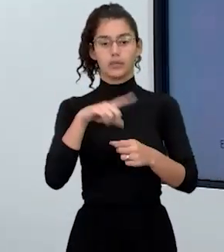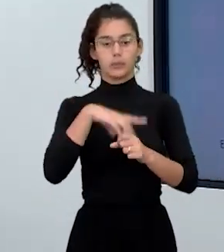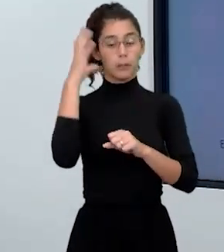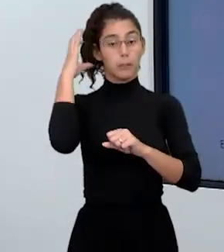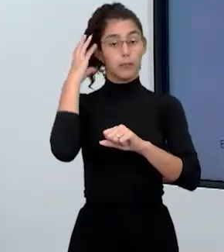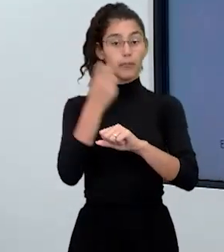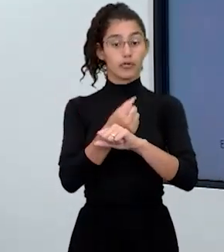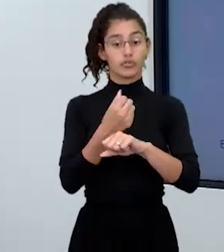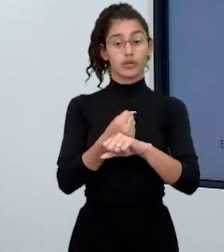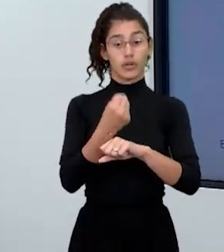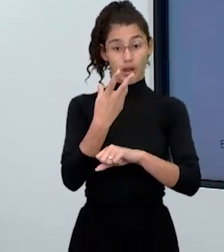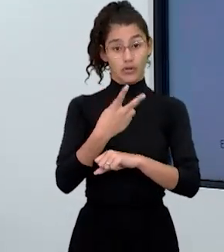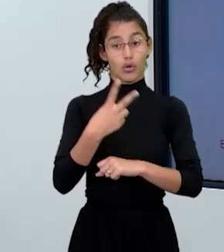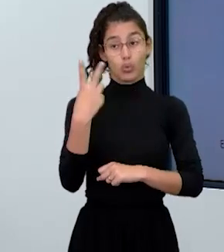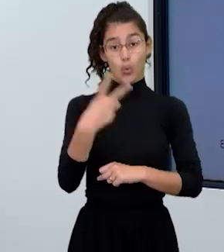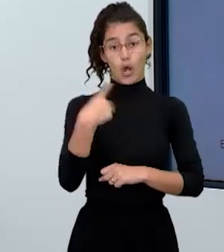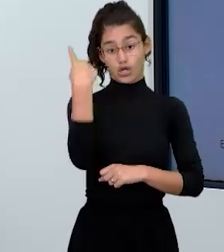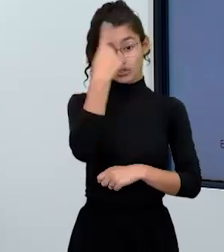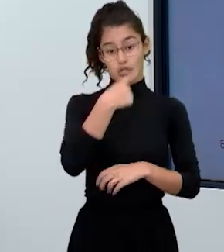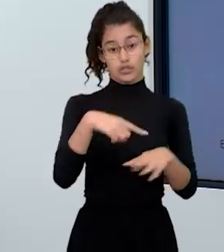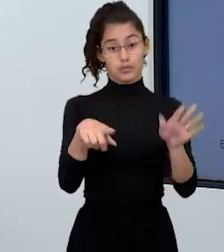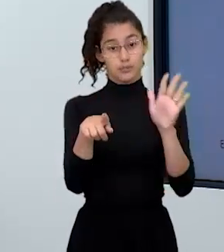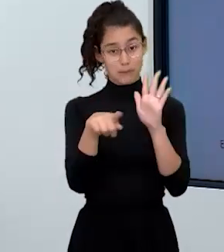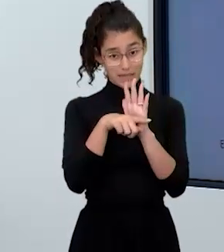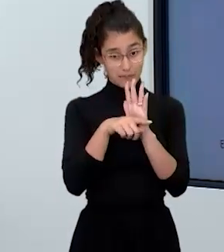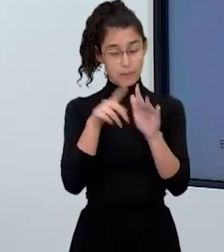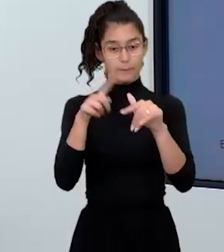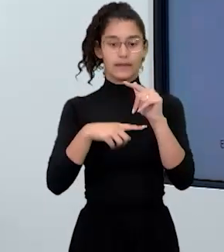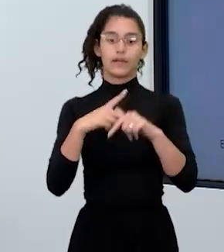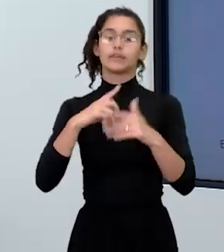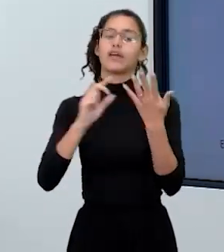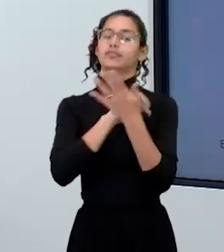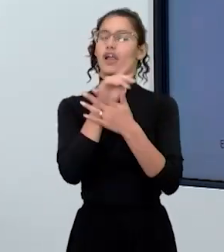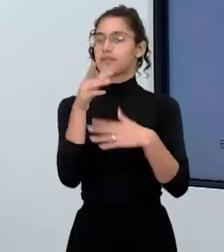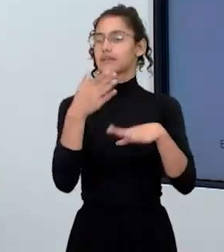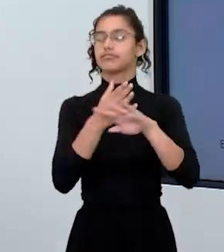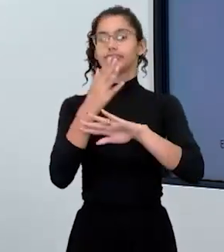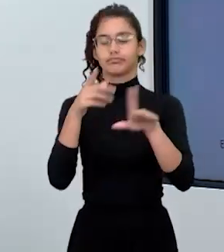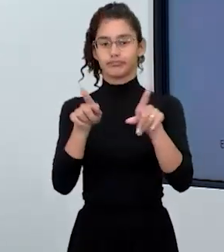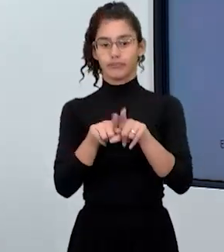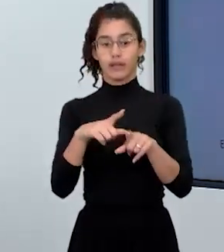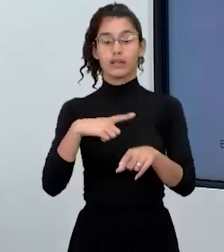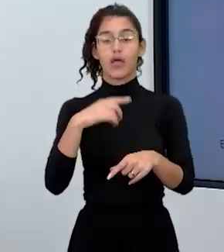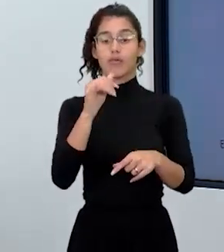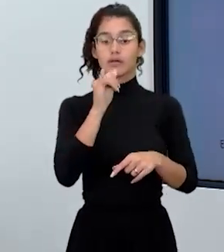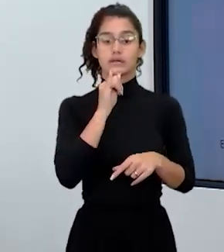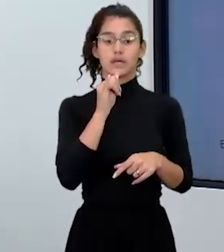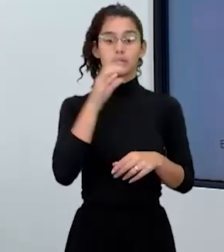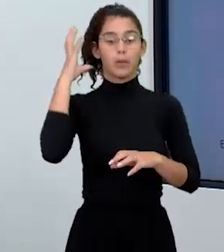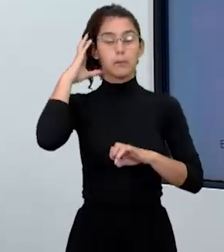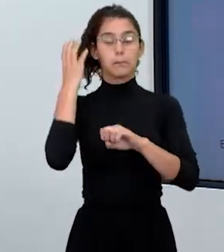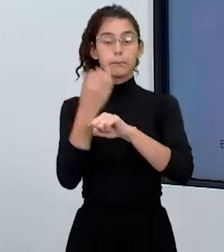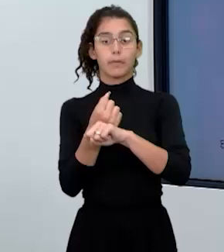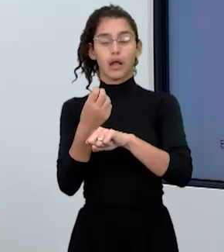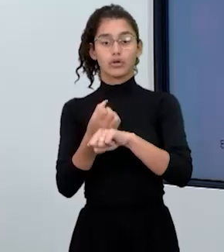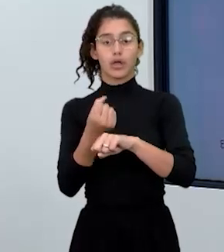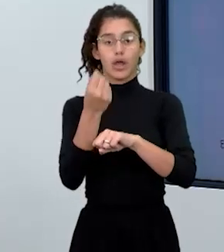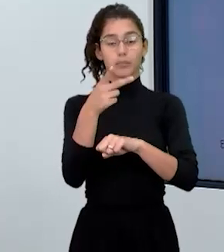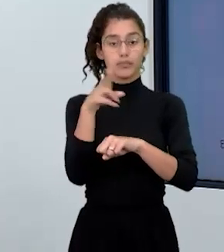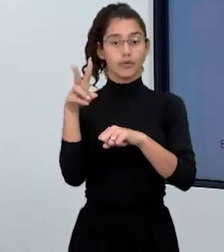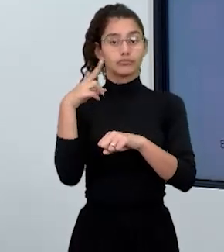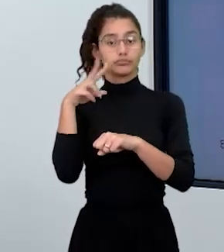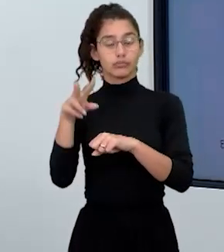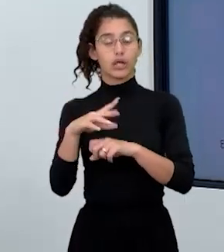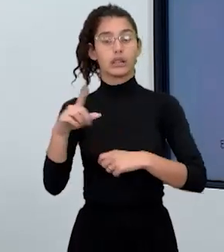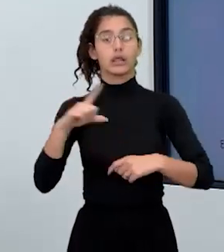podcast teria 2 horas no mínimo, o material tem muita coisa para vocês acessarem, tá? Então, temos um exemplo de um podcast para vocês